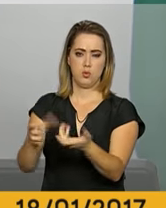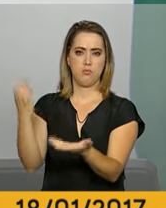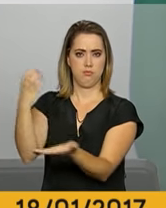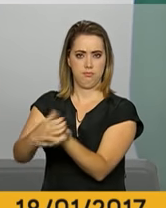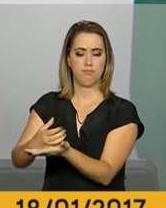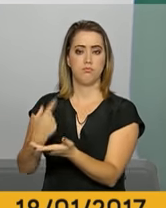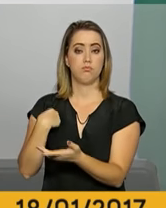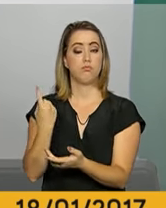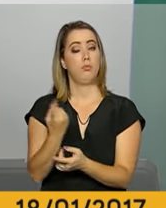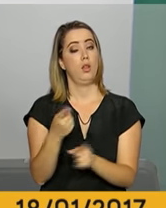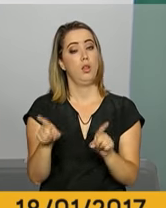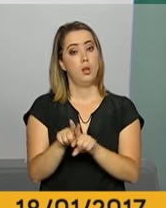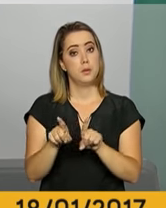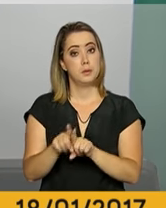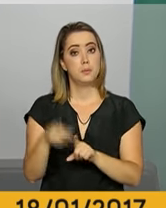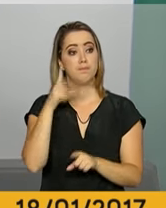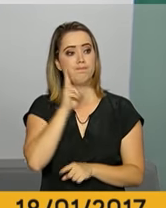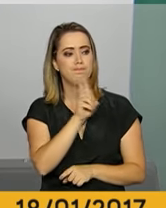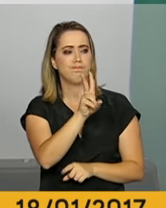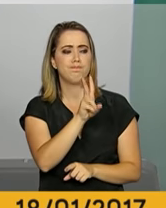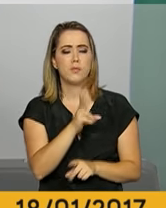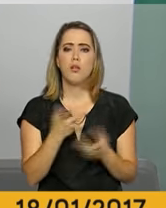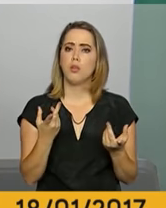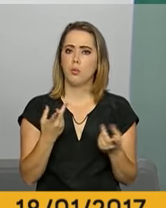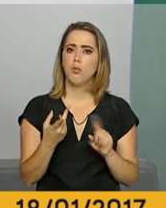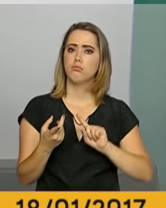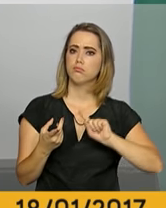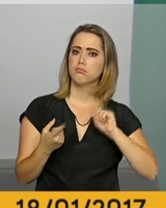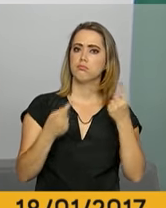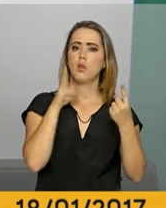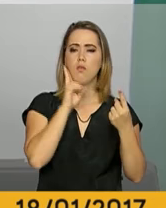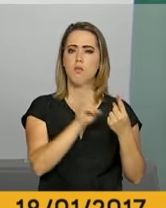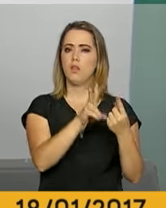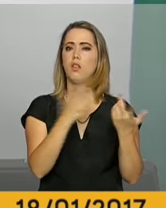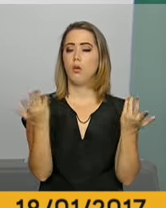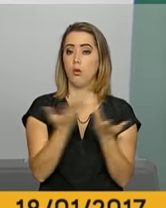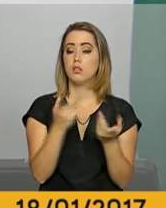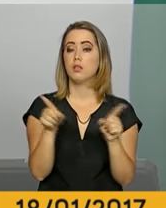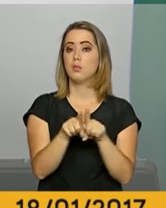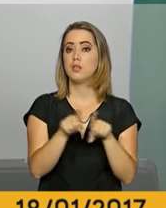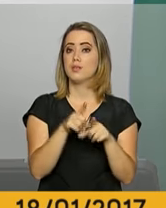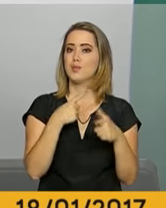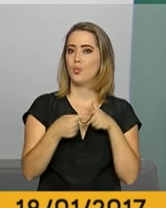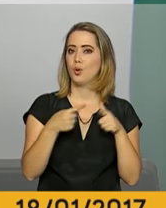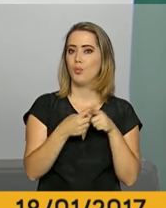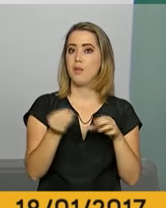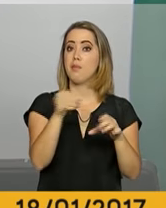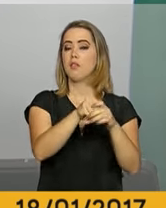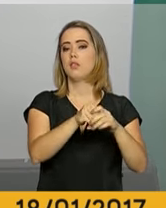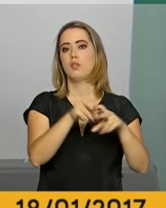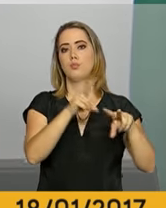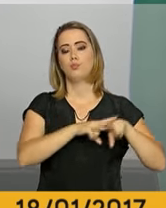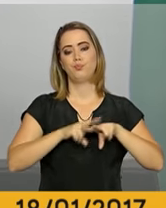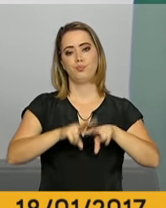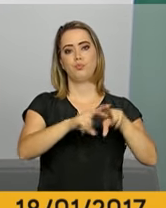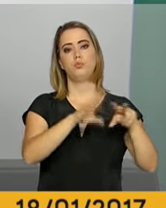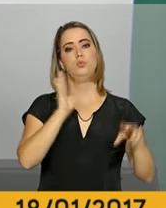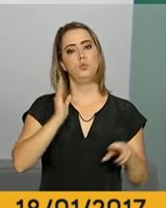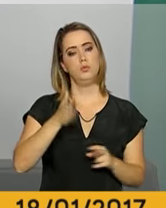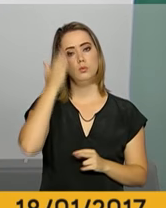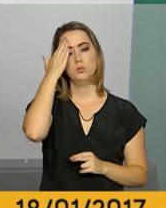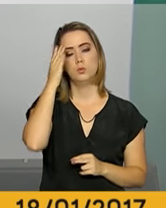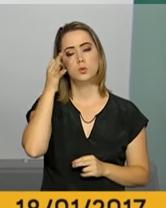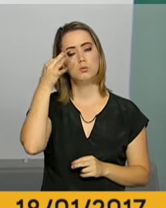lado, nós estamos atentos a esta questão que vem ocorrendo nos presídios. E nós sabemos, com toda a